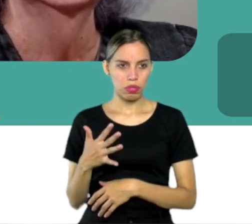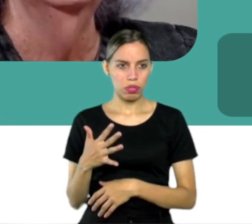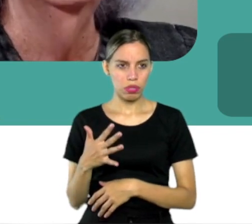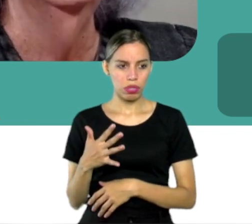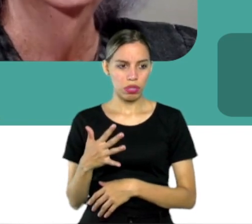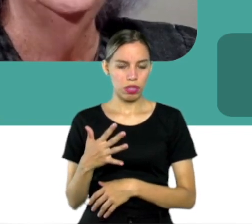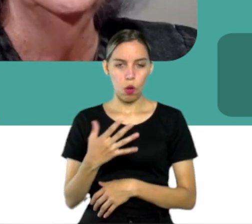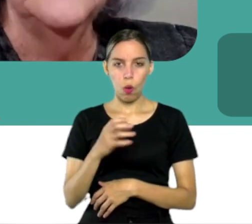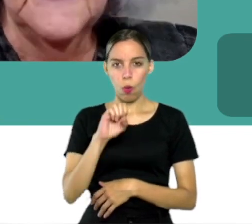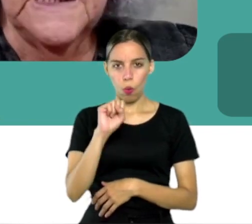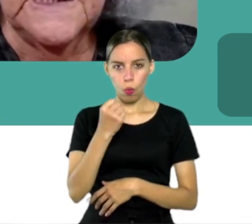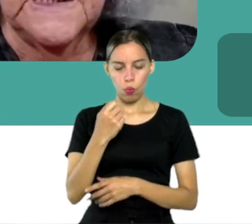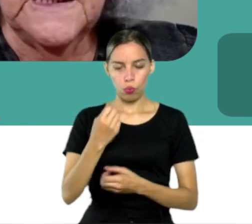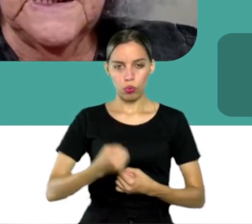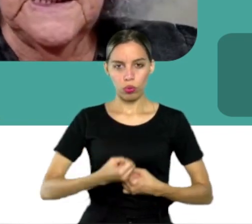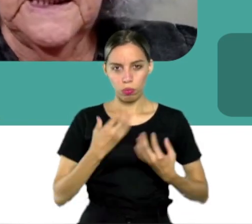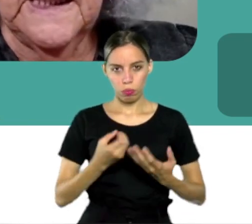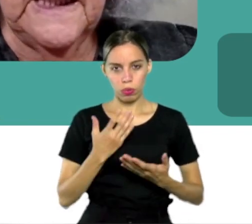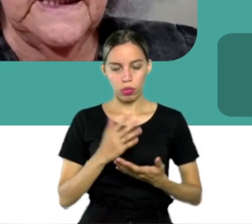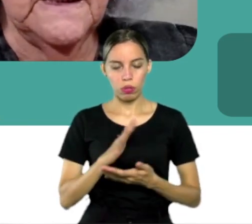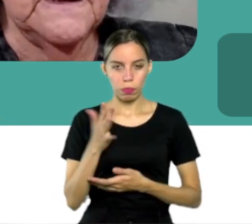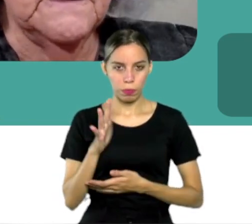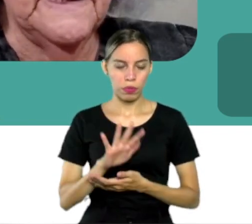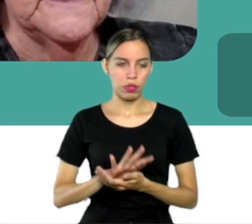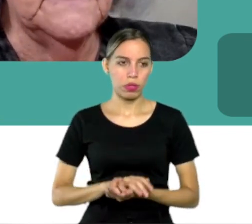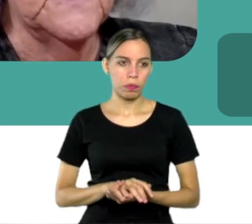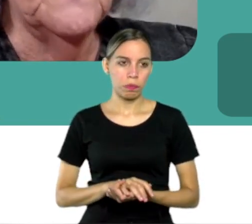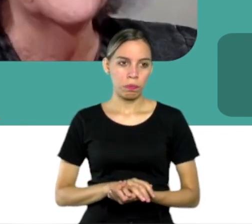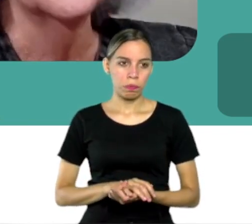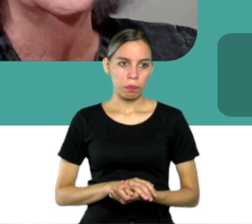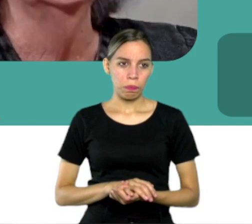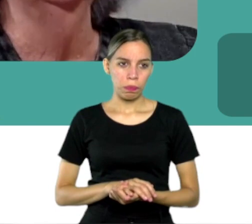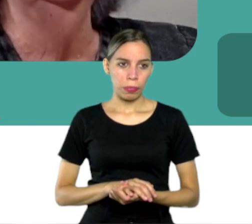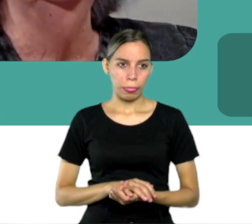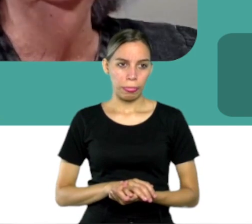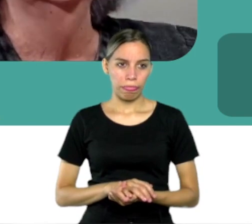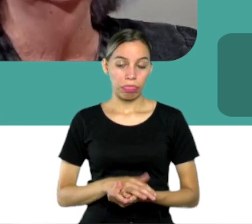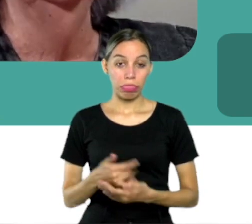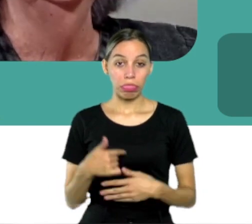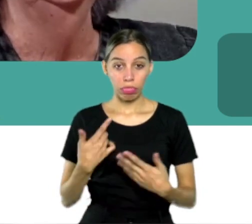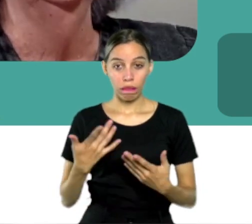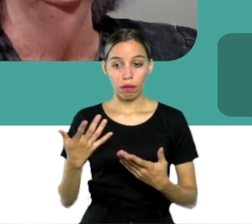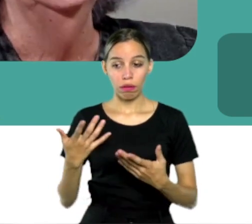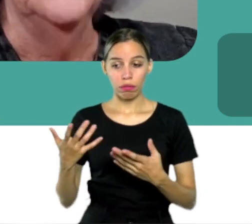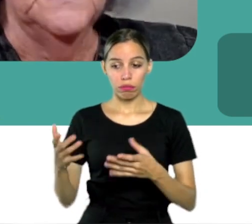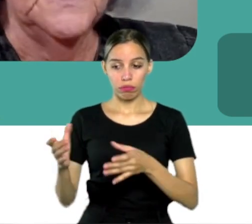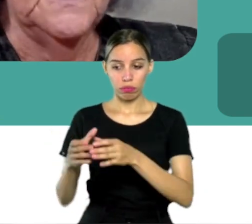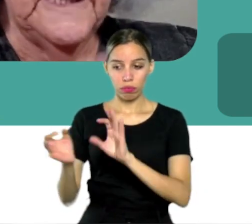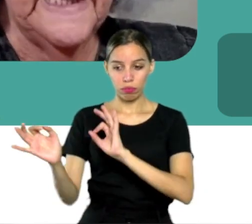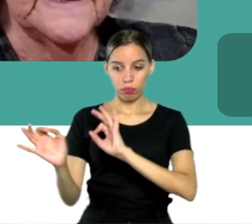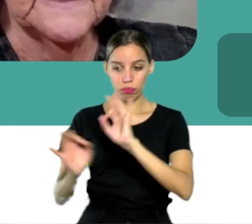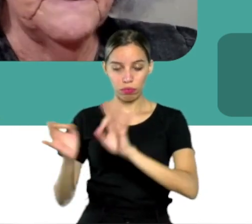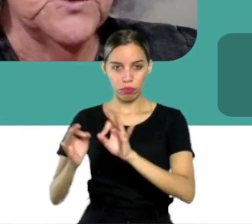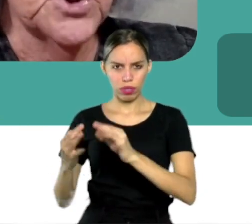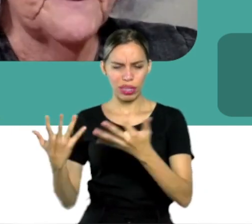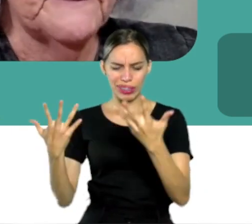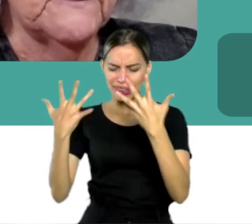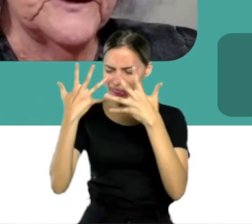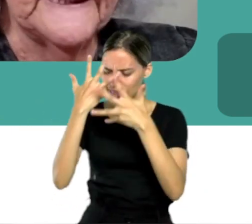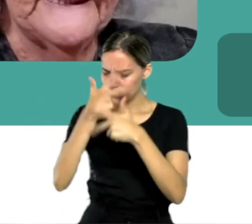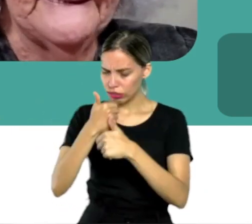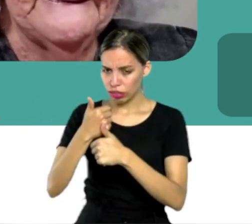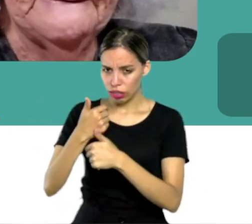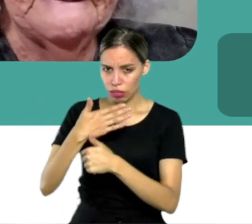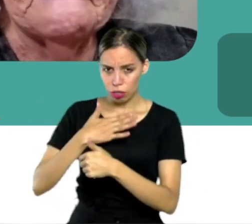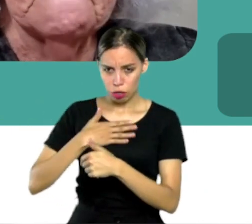poemas, tá? E era um projeto, assim, lindo. E esse meu